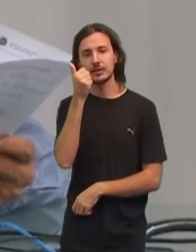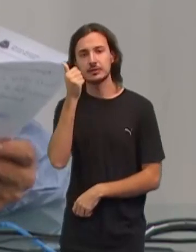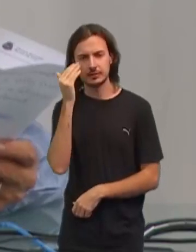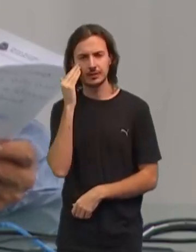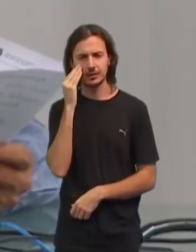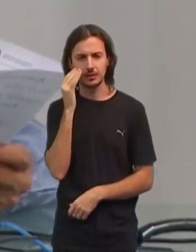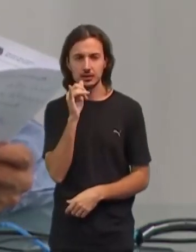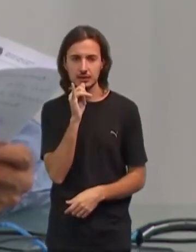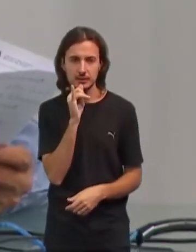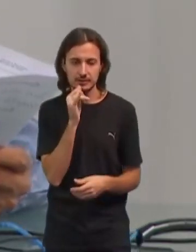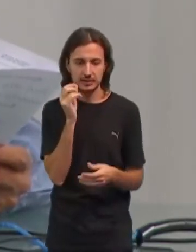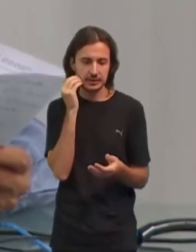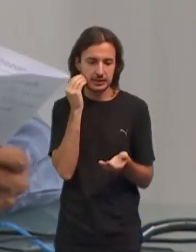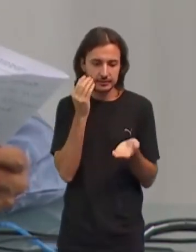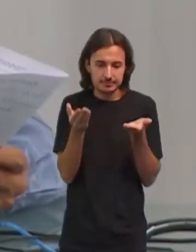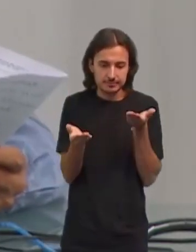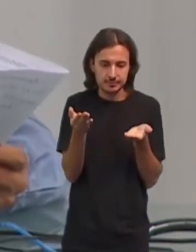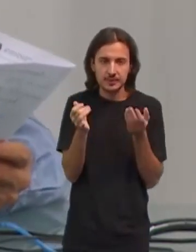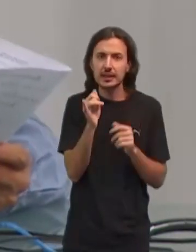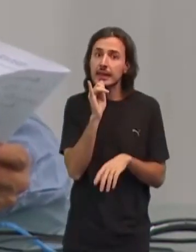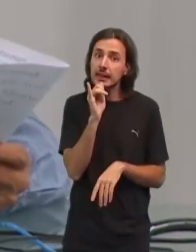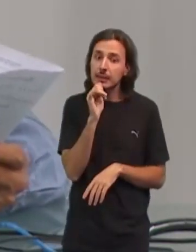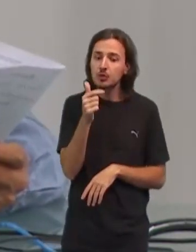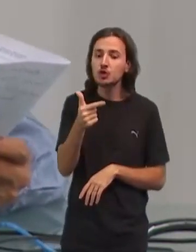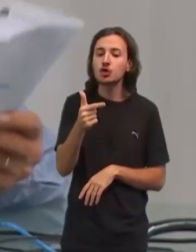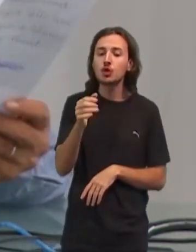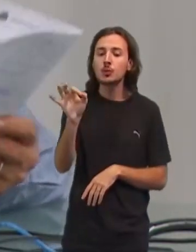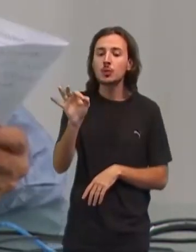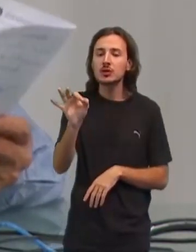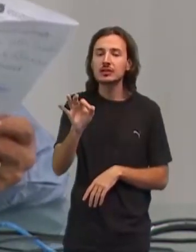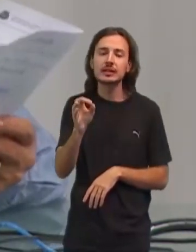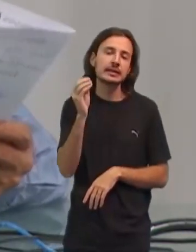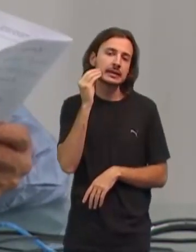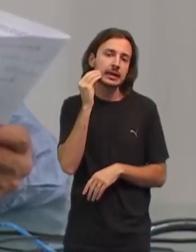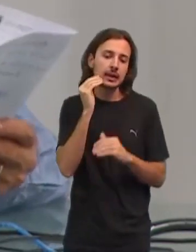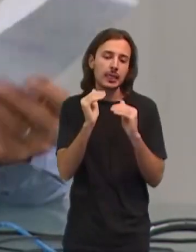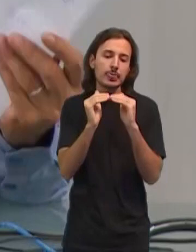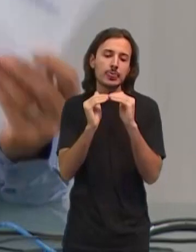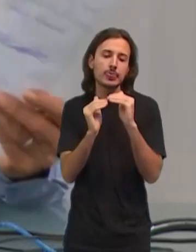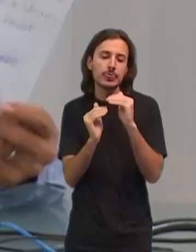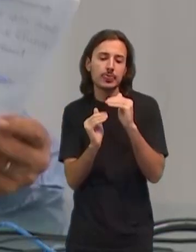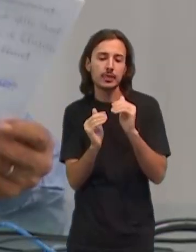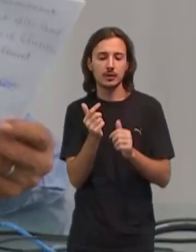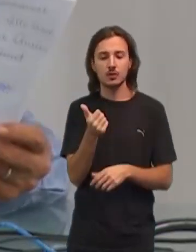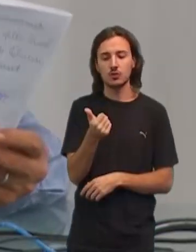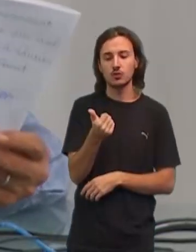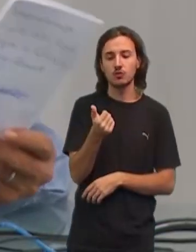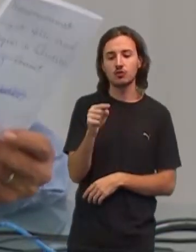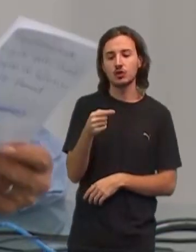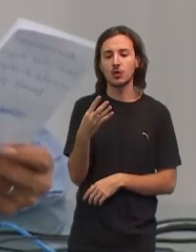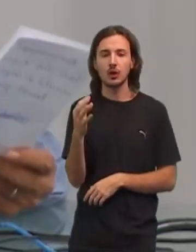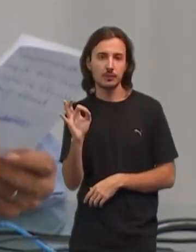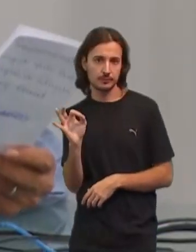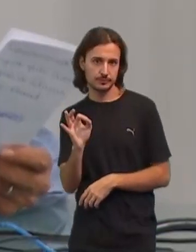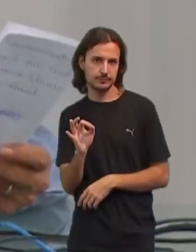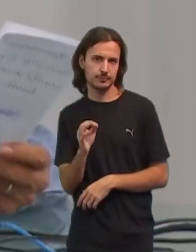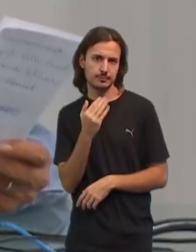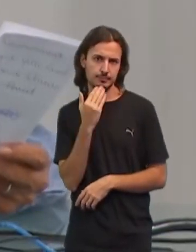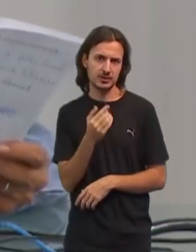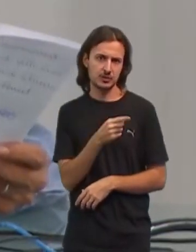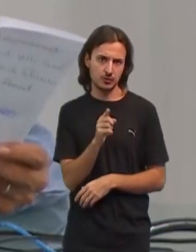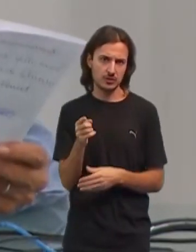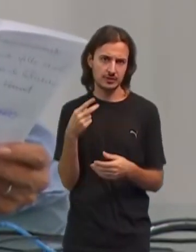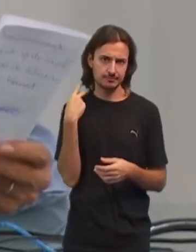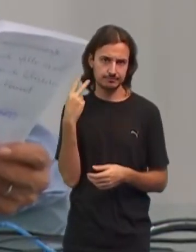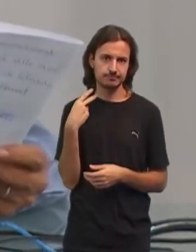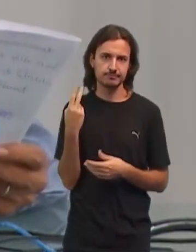exatamente desse artigo, é fazer uma alteração trazendo para 1.4, 1.3, alguma coisa nesse sentido. Então, peço aos pares, porque também, conforme já foi discutido sobre o